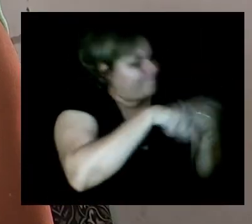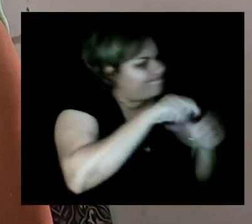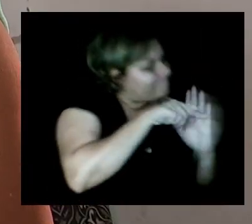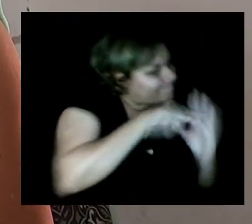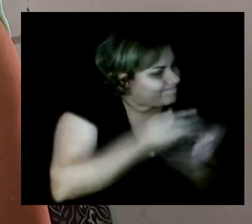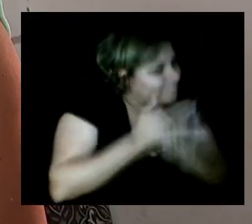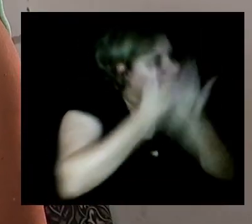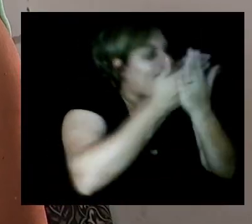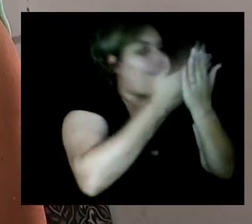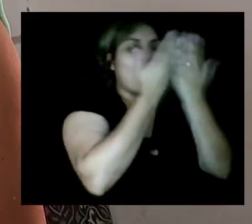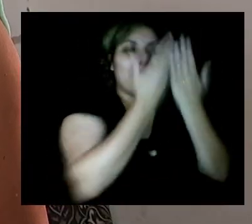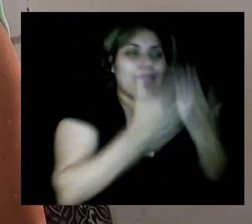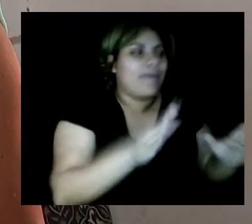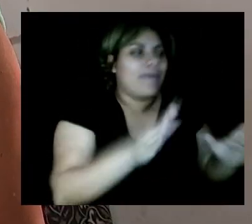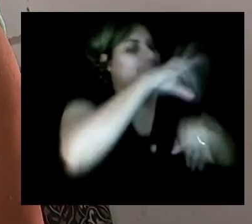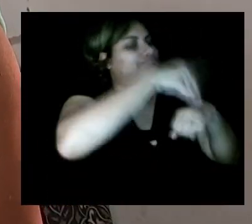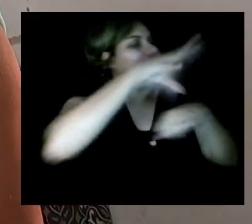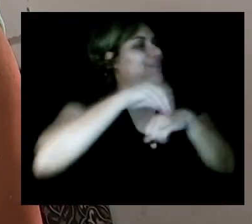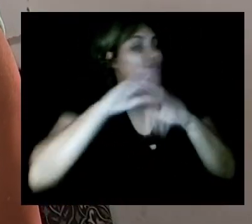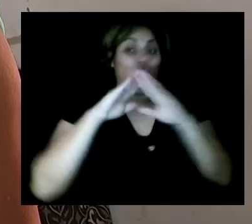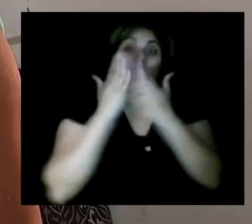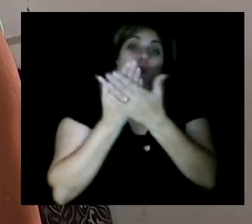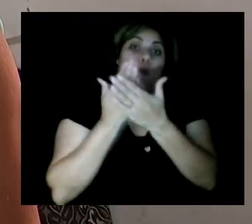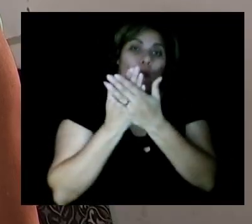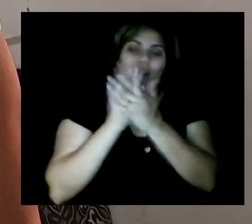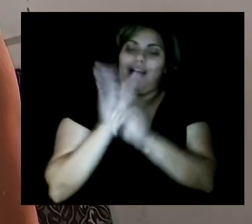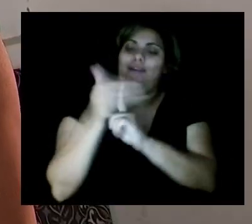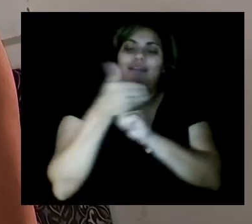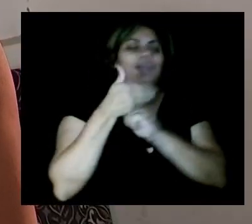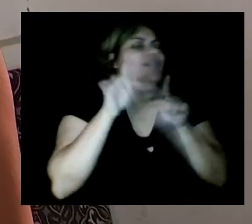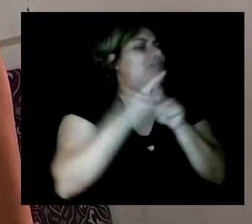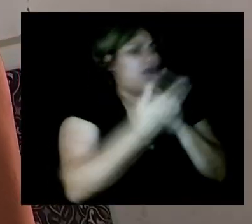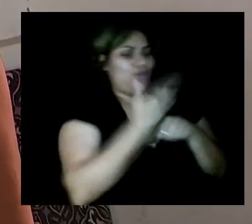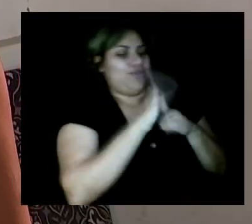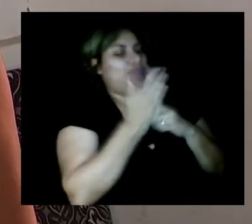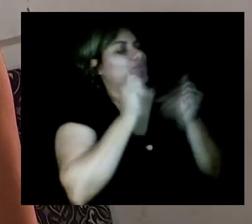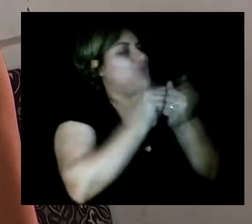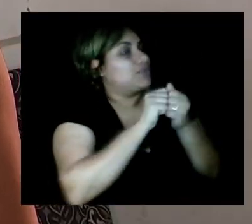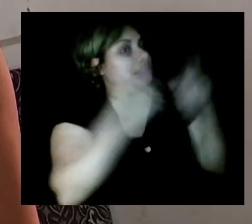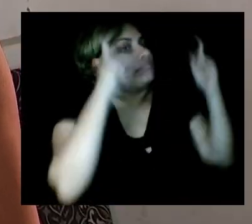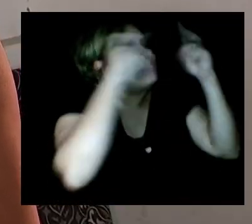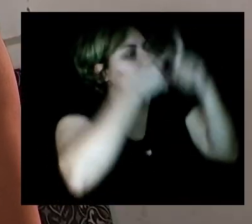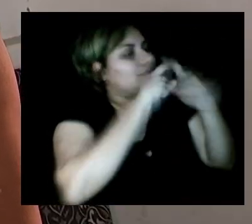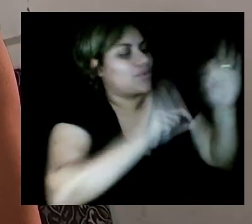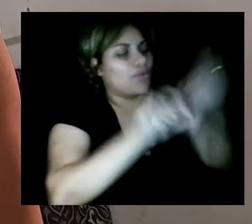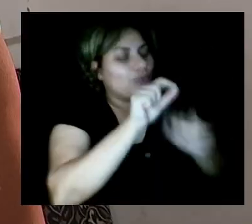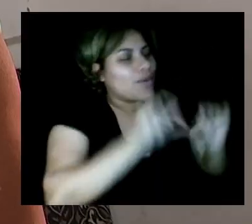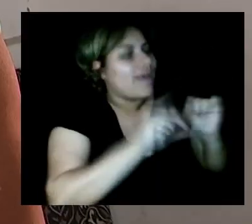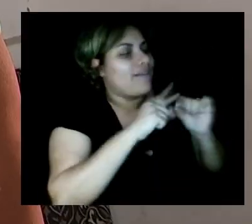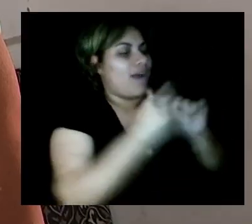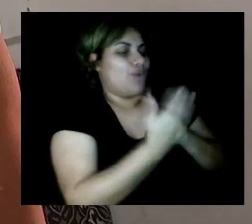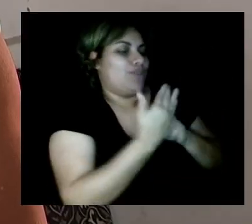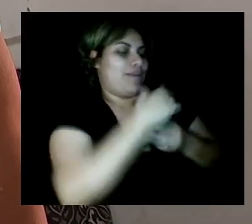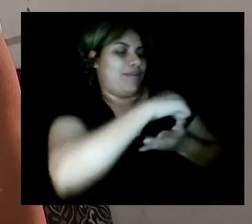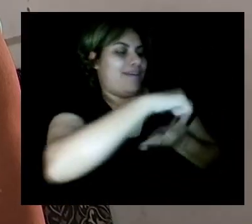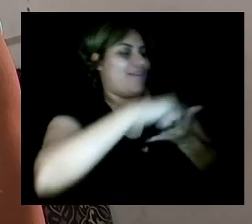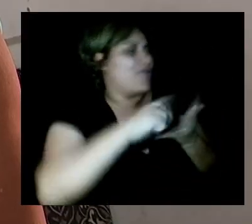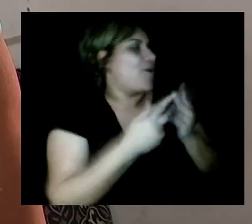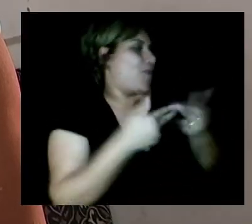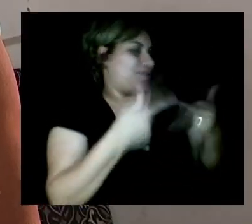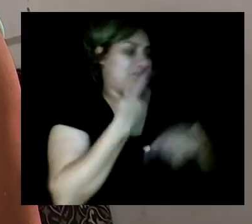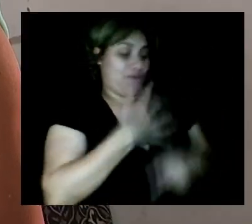acolher a escola e ajudar junto nas dificuldades, que vai ser benéfico para os nossos filhos, né? Então, assim, o Benjamin teve